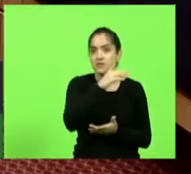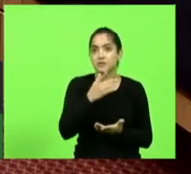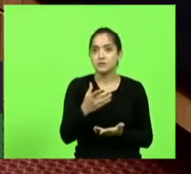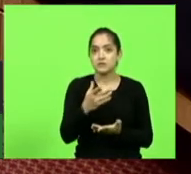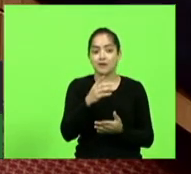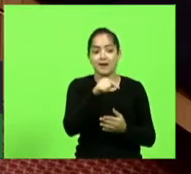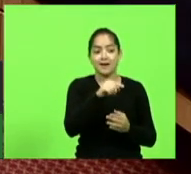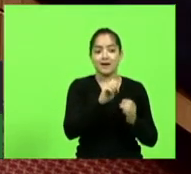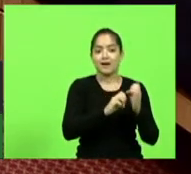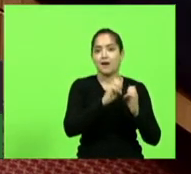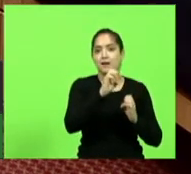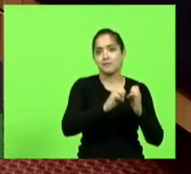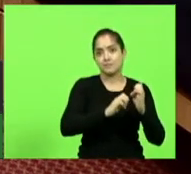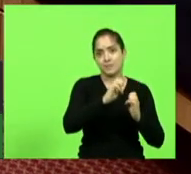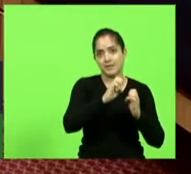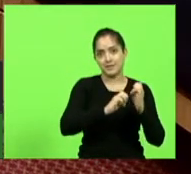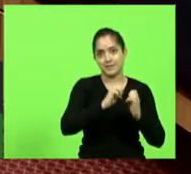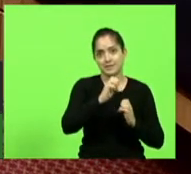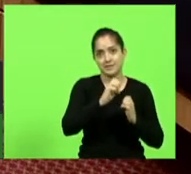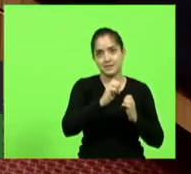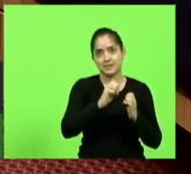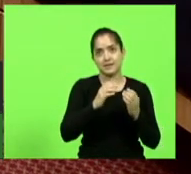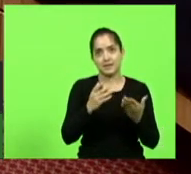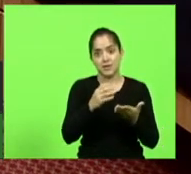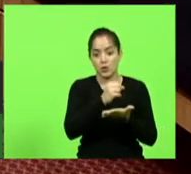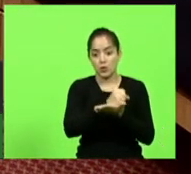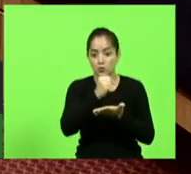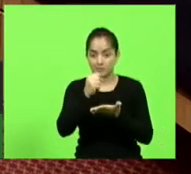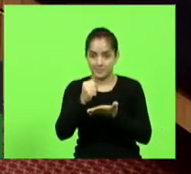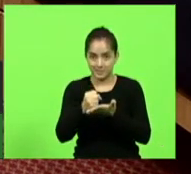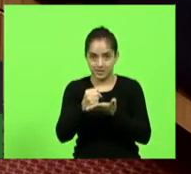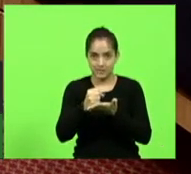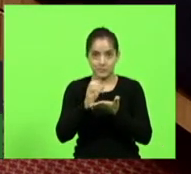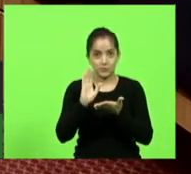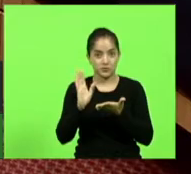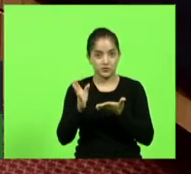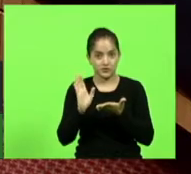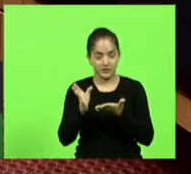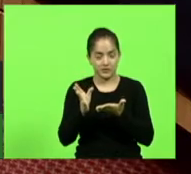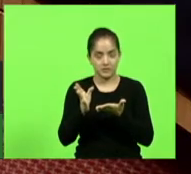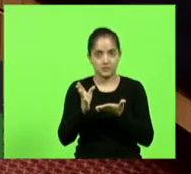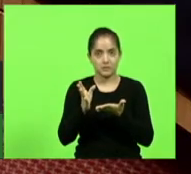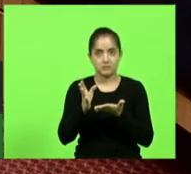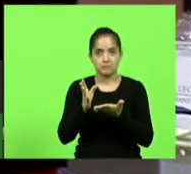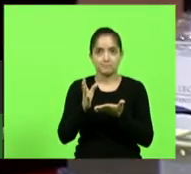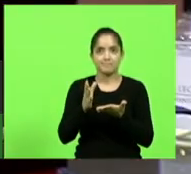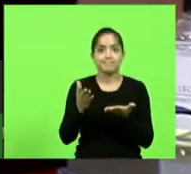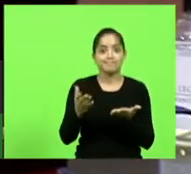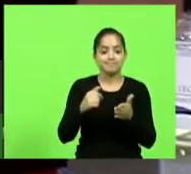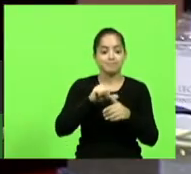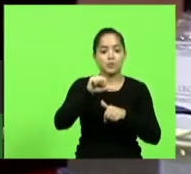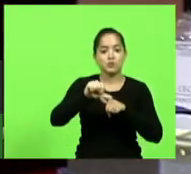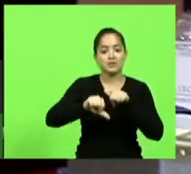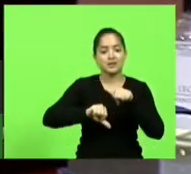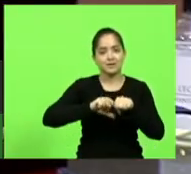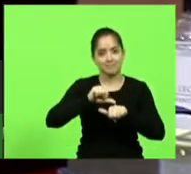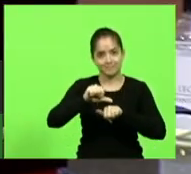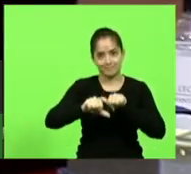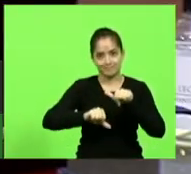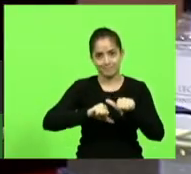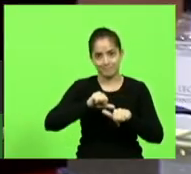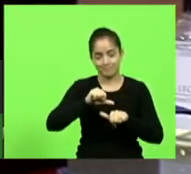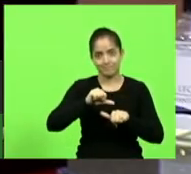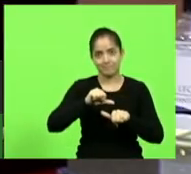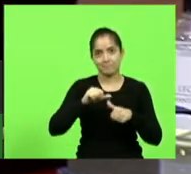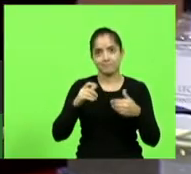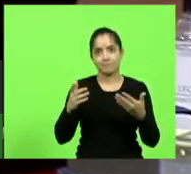empresa quando ela tem contratos estabelecidos e fazer uma modificação nesse contrato.